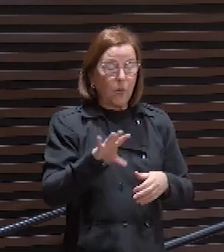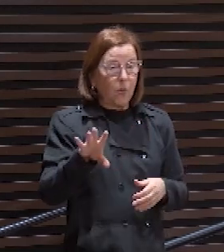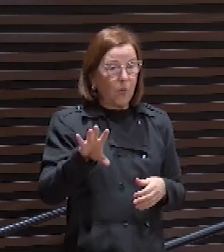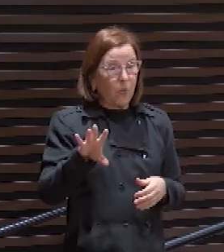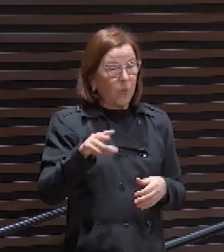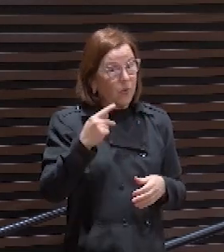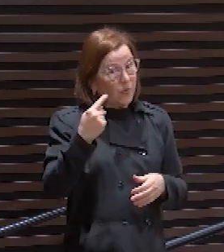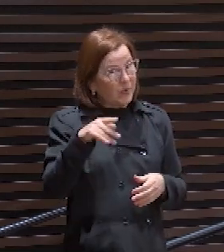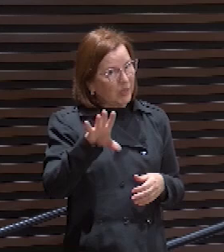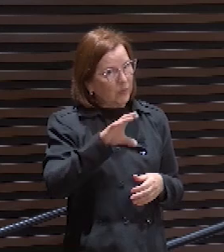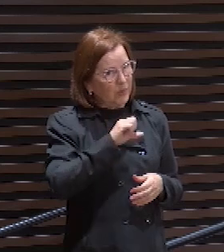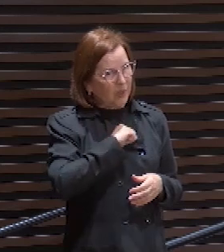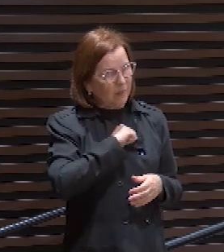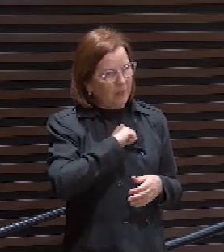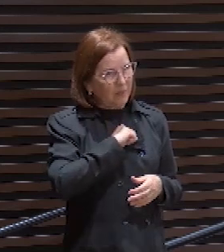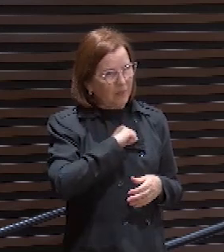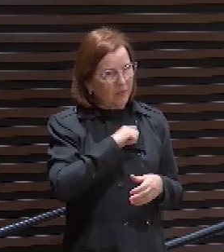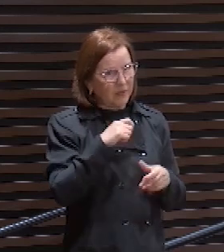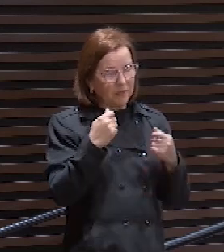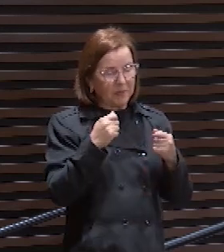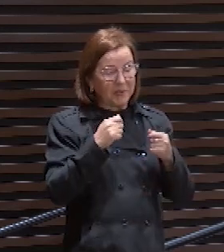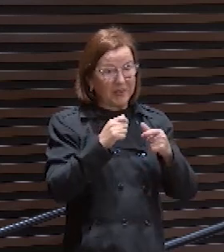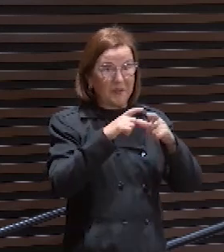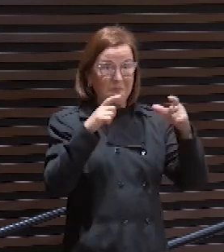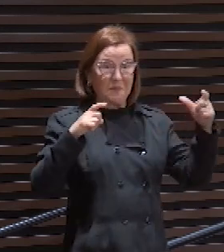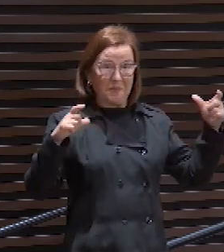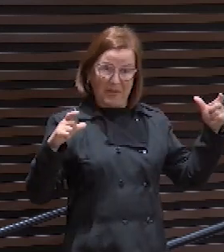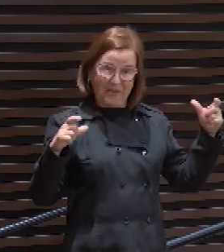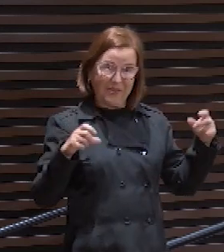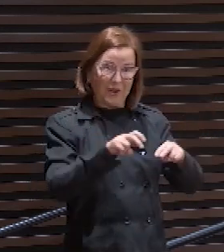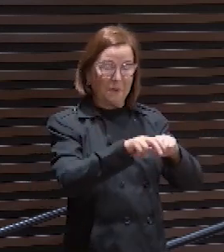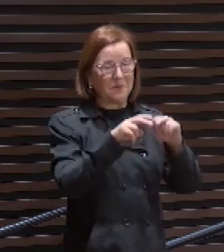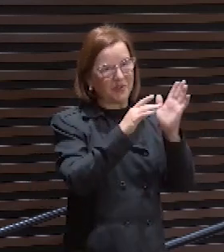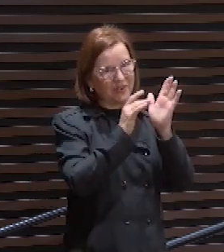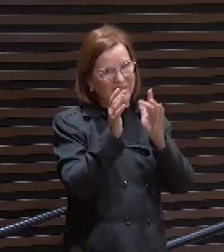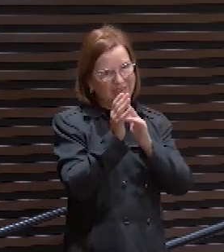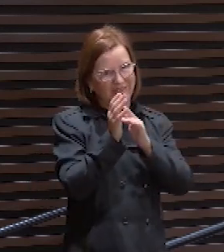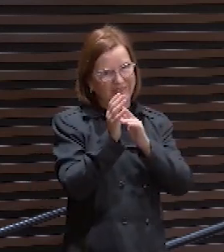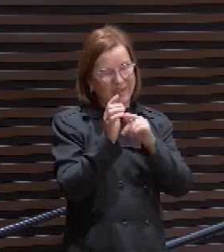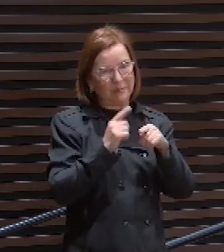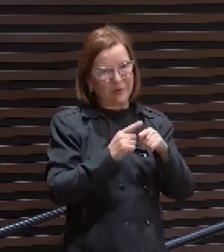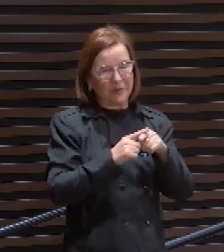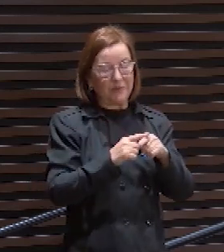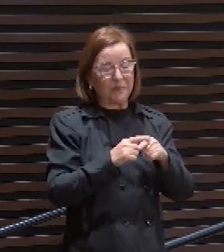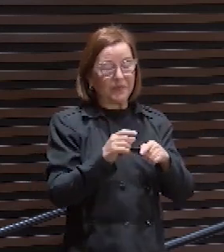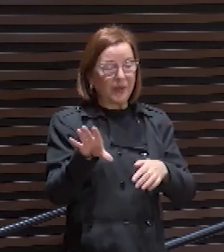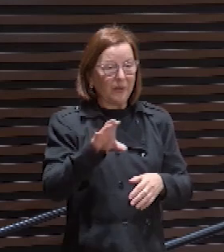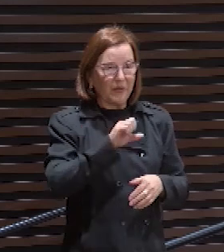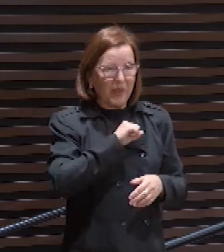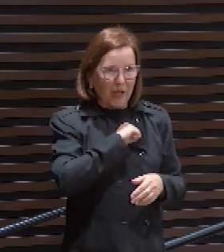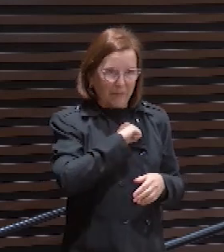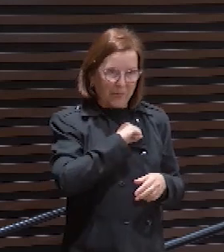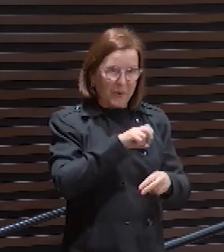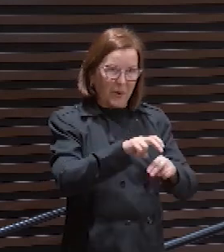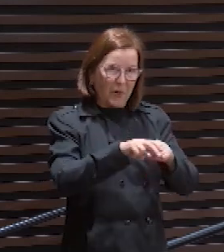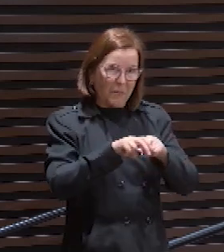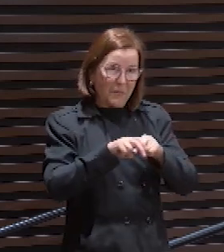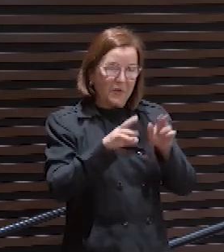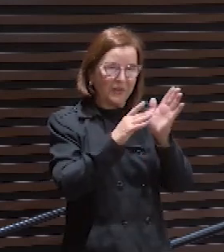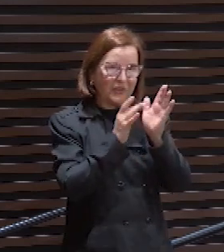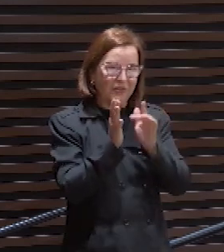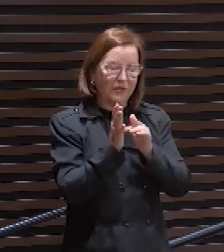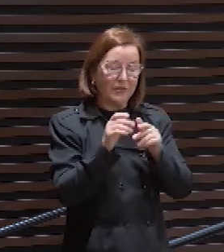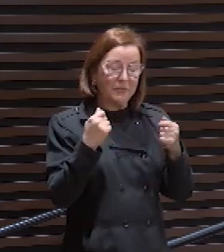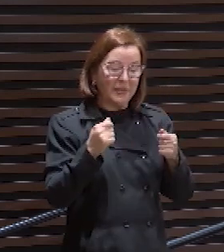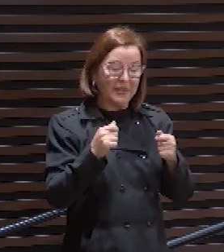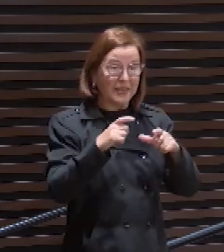que não se compara com o amor que você tem por elas. Porque o amor que você tem por mim é maior do que o amor que você tem por elas. E